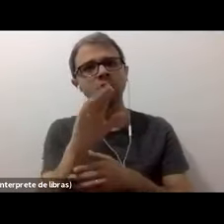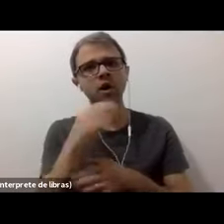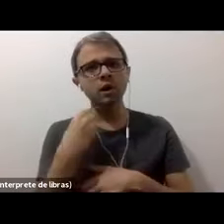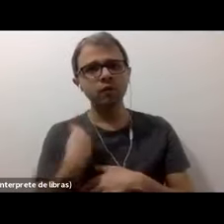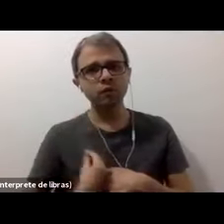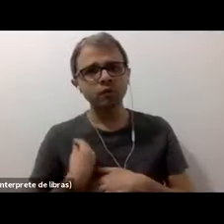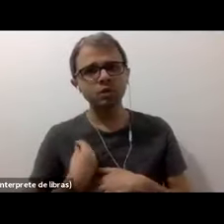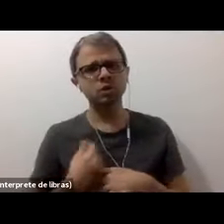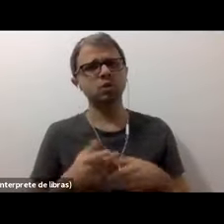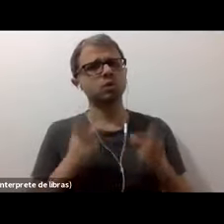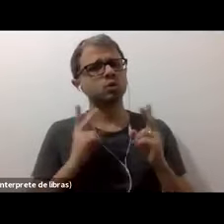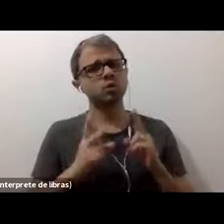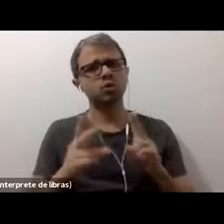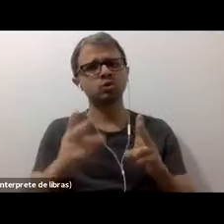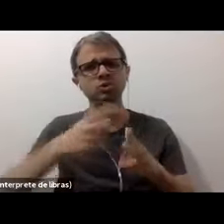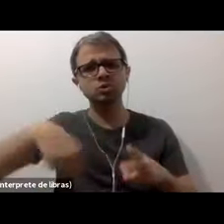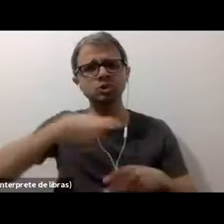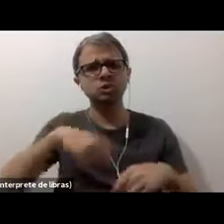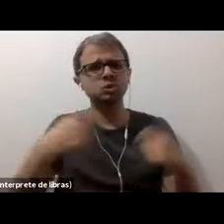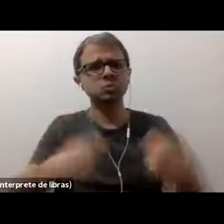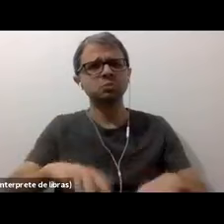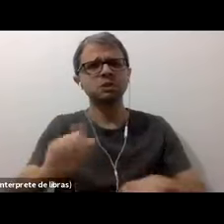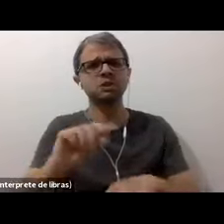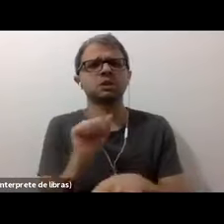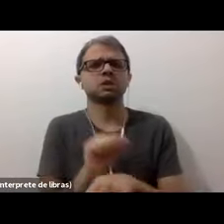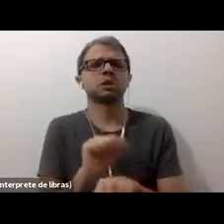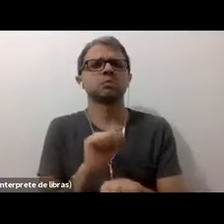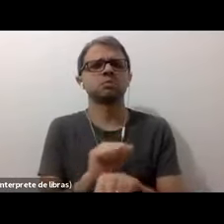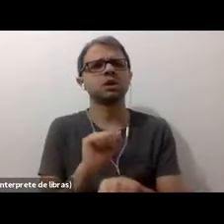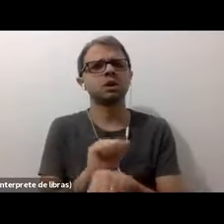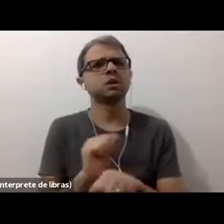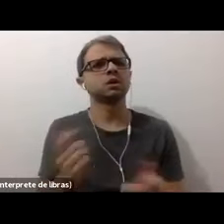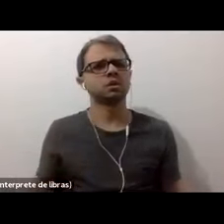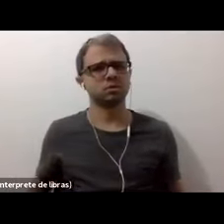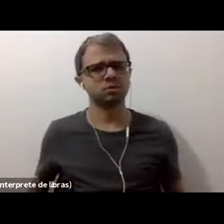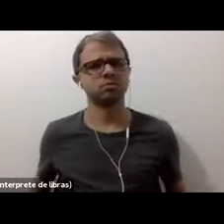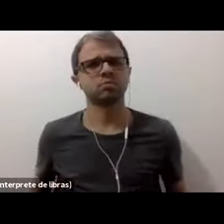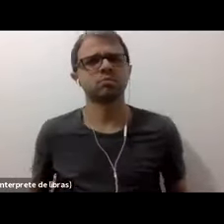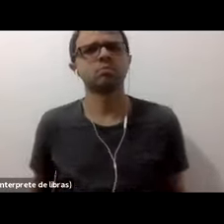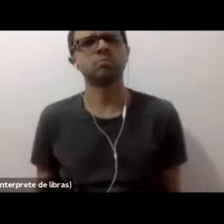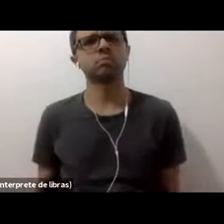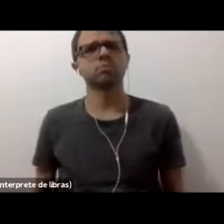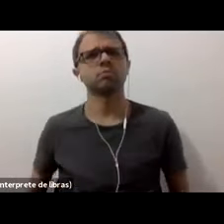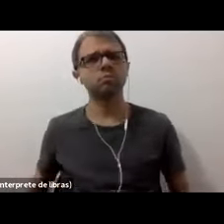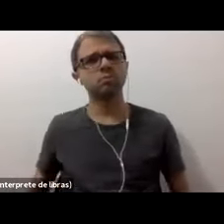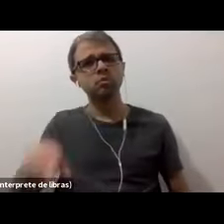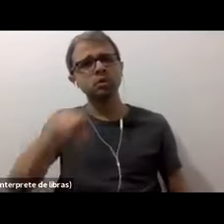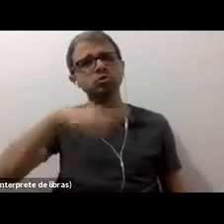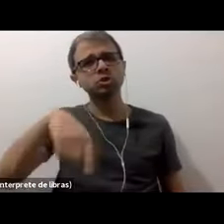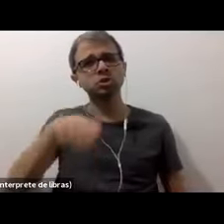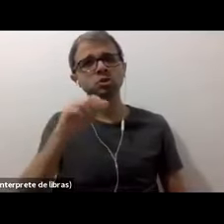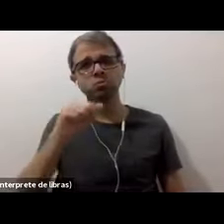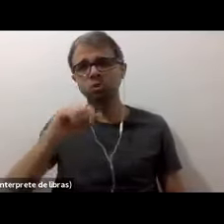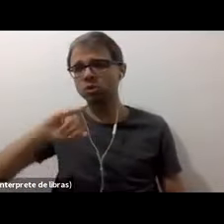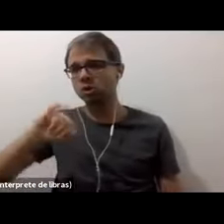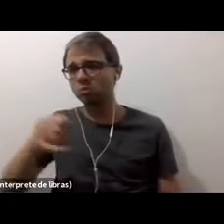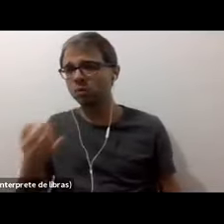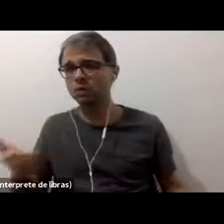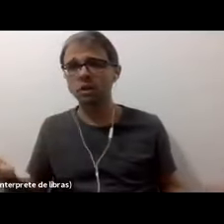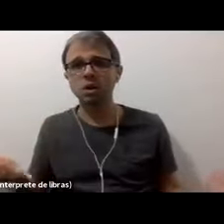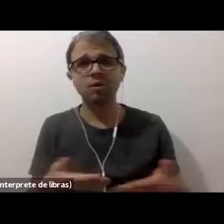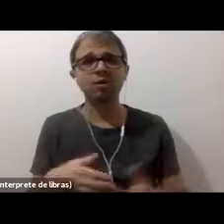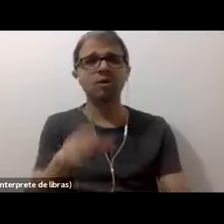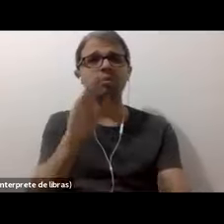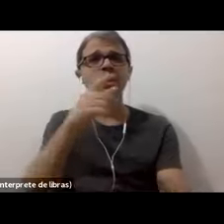a gente precisa observar, registrar e criar as melhores condições já, porque realmente não sabemos